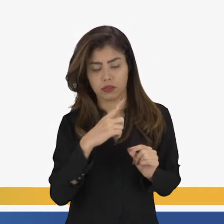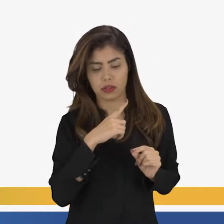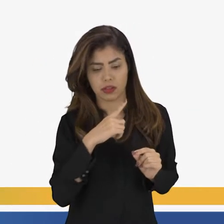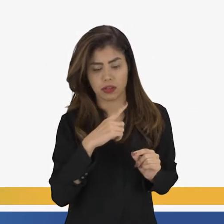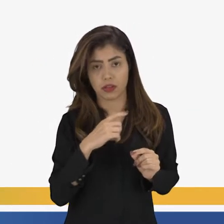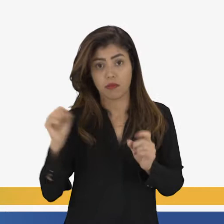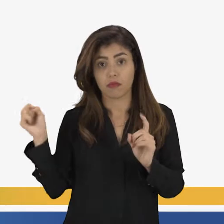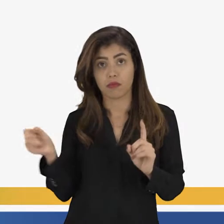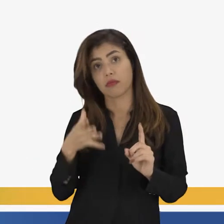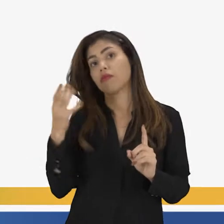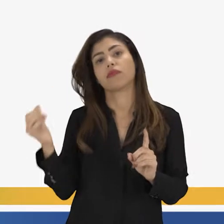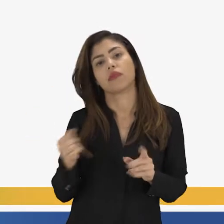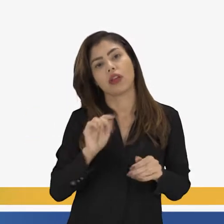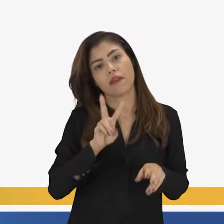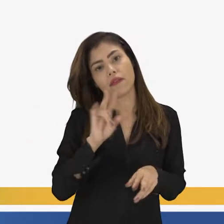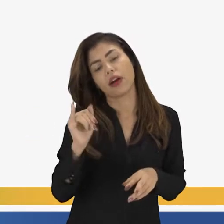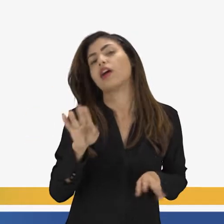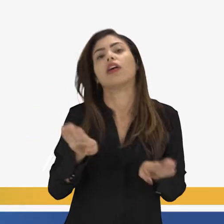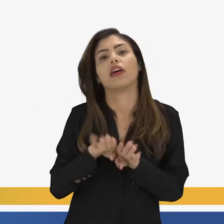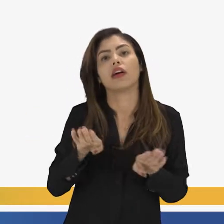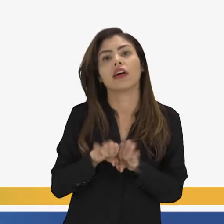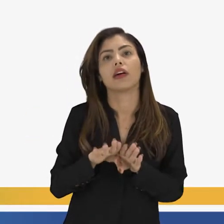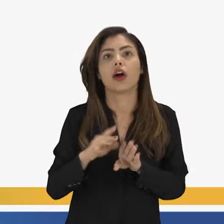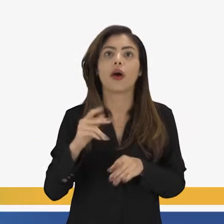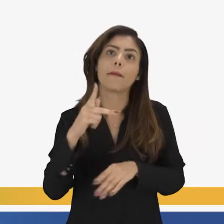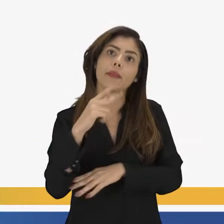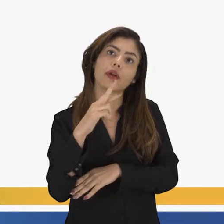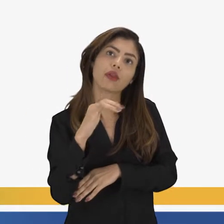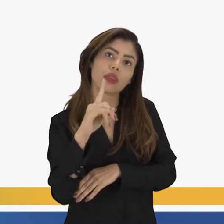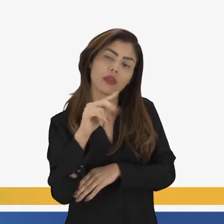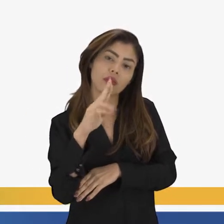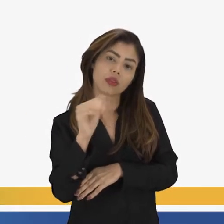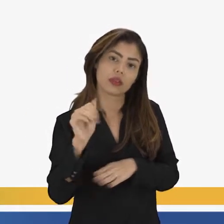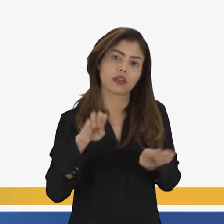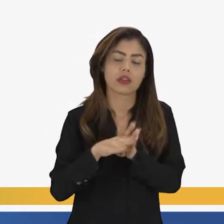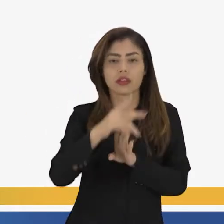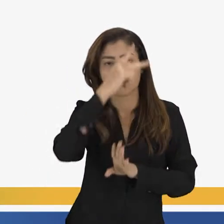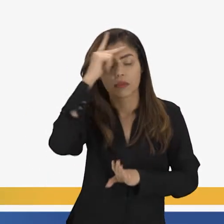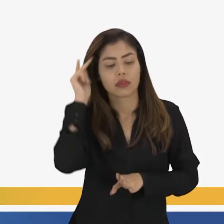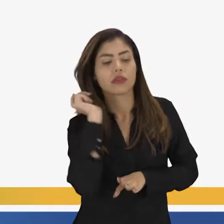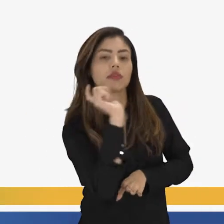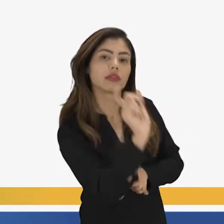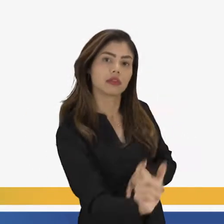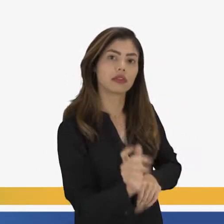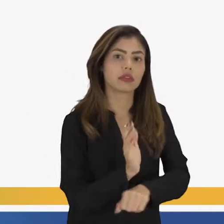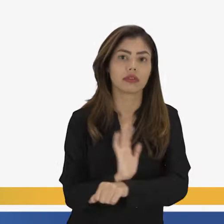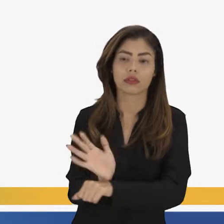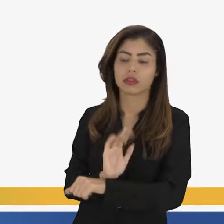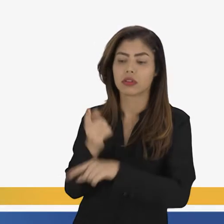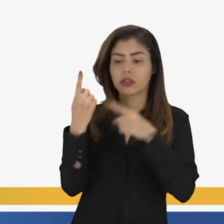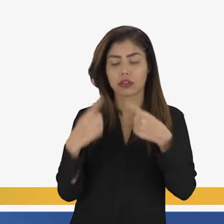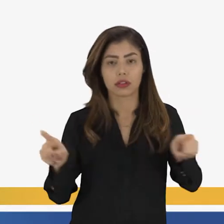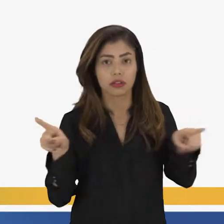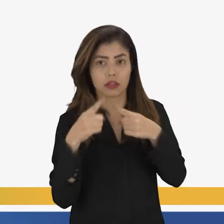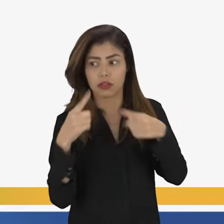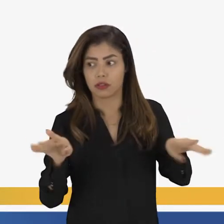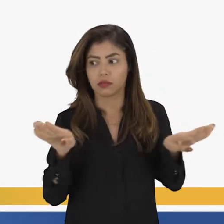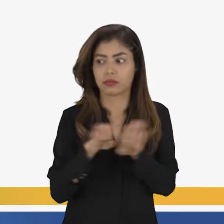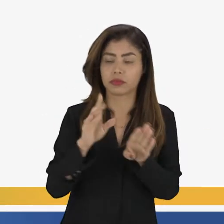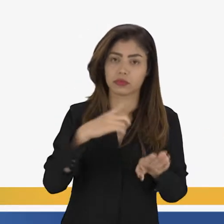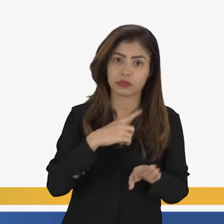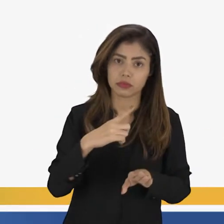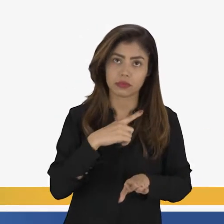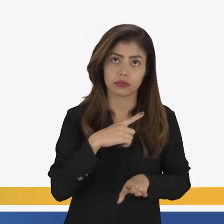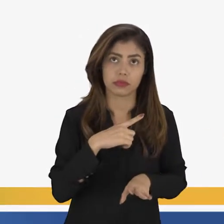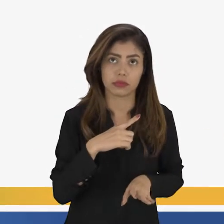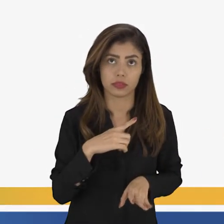uma infinidade de produtos e também de personagens do cinema e da música. Lembrando que o Andy